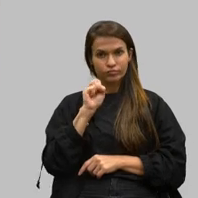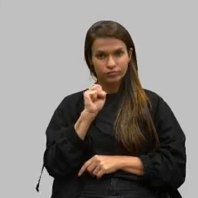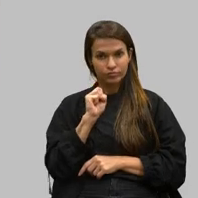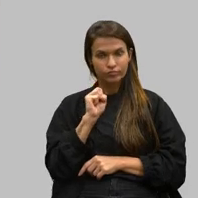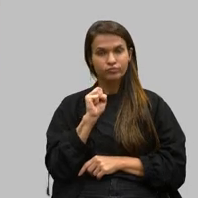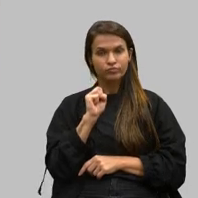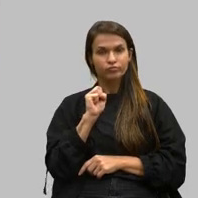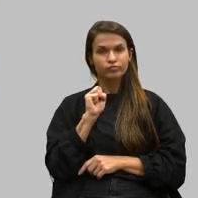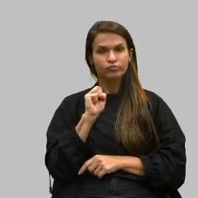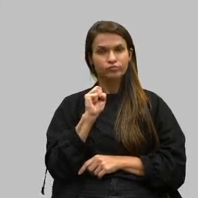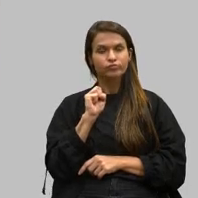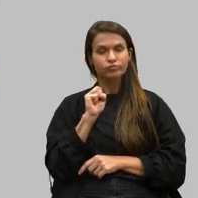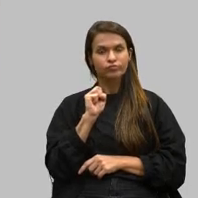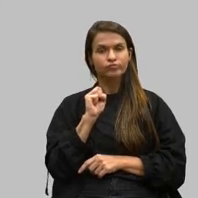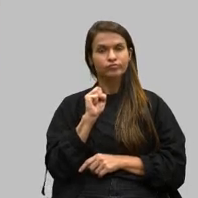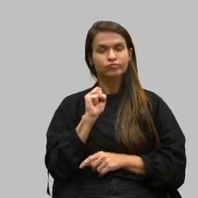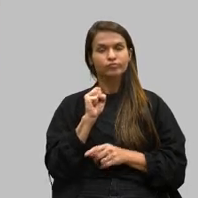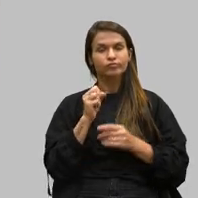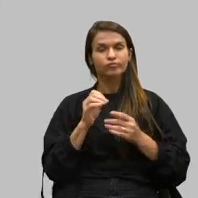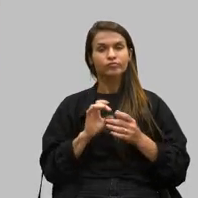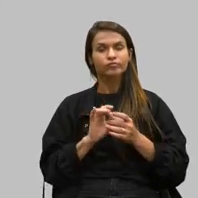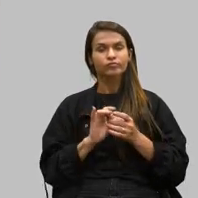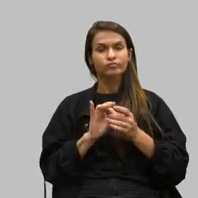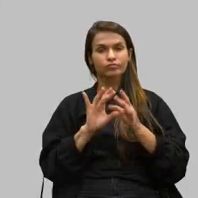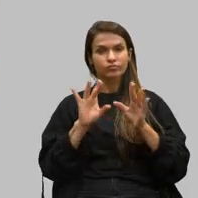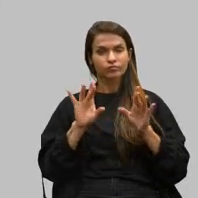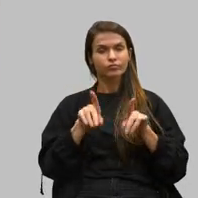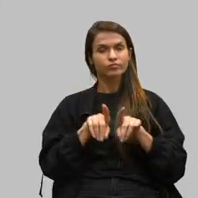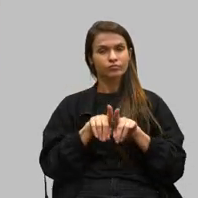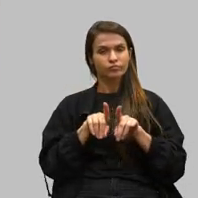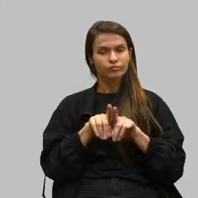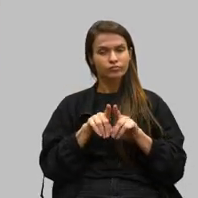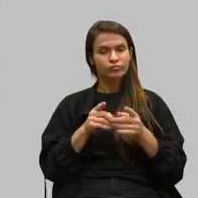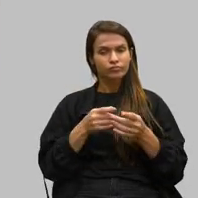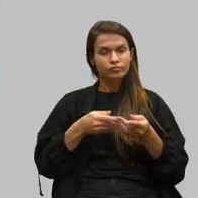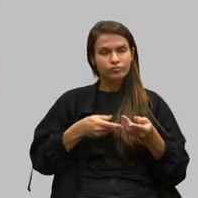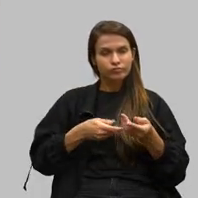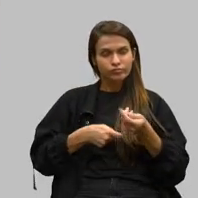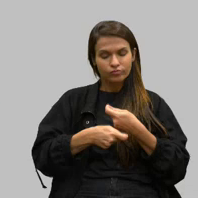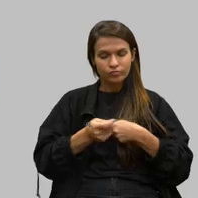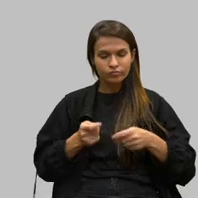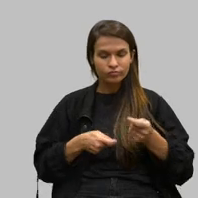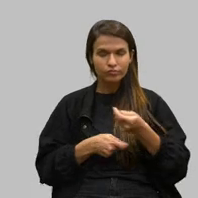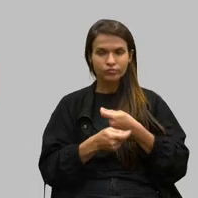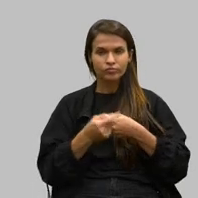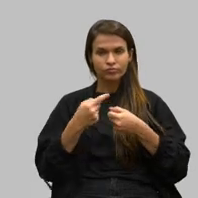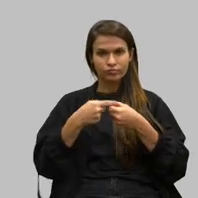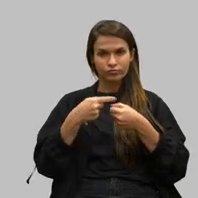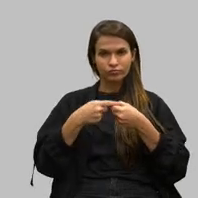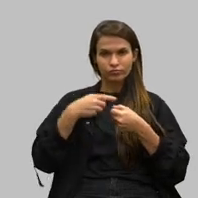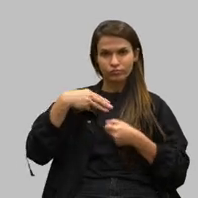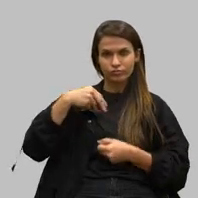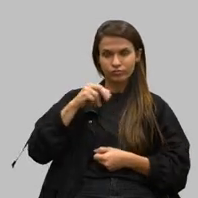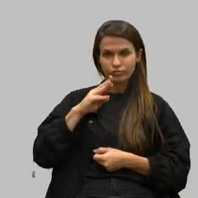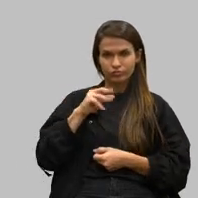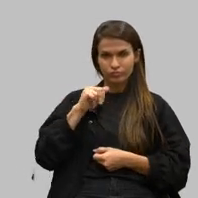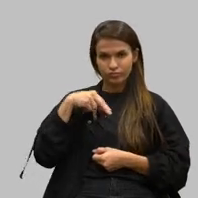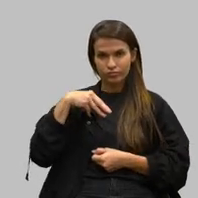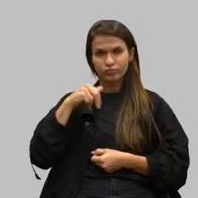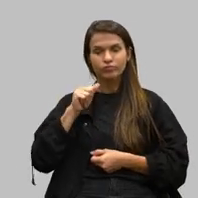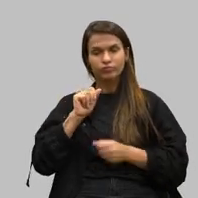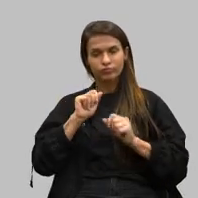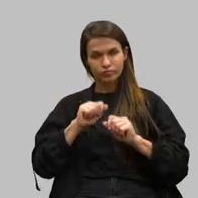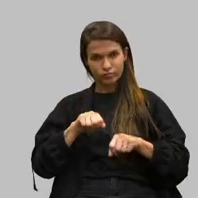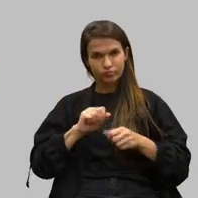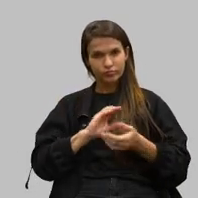colocou à disposição também para, nessa tratativa de Mariana, pudesse colocar esse recurso lá, que